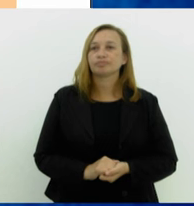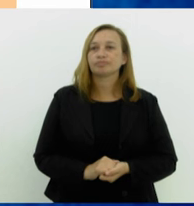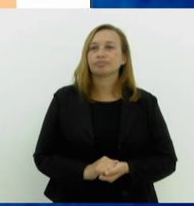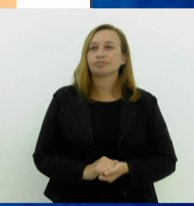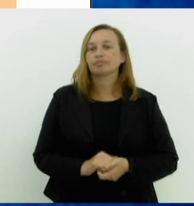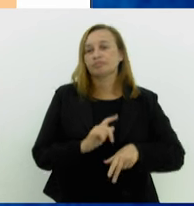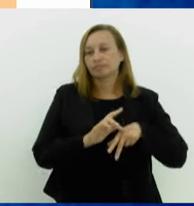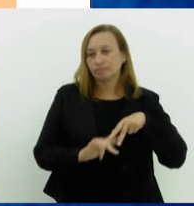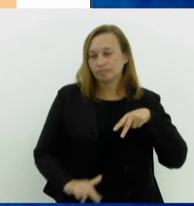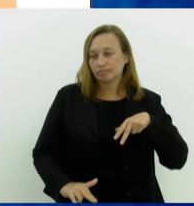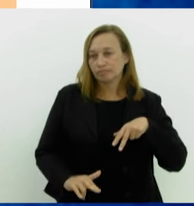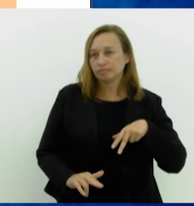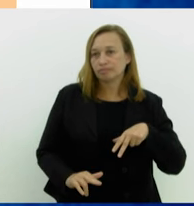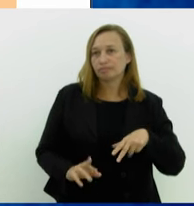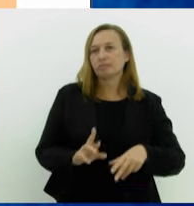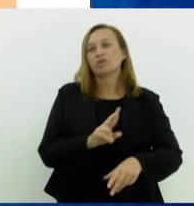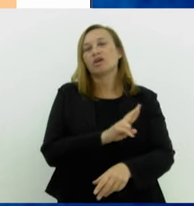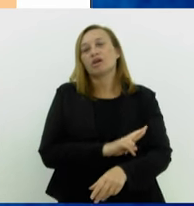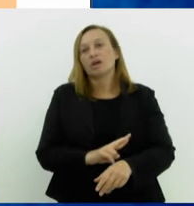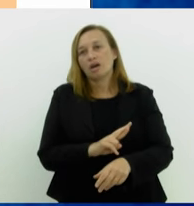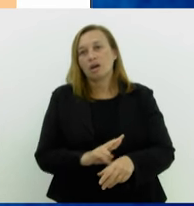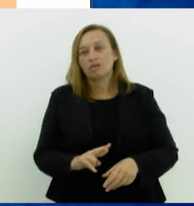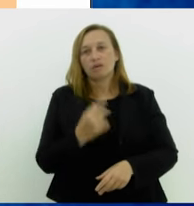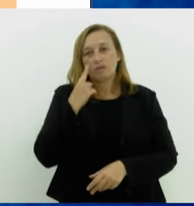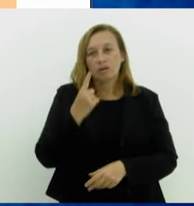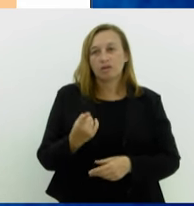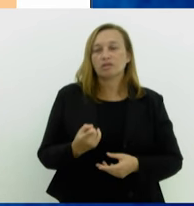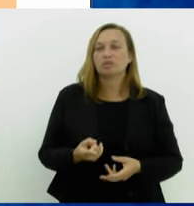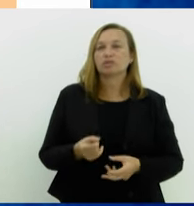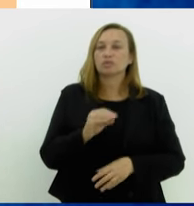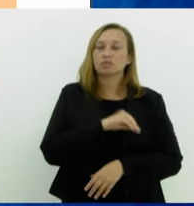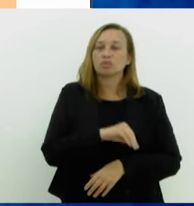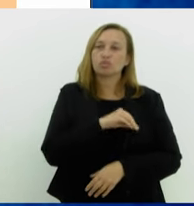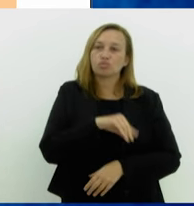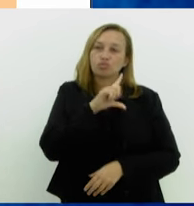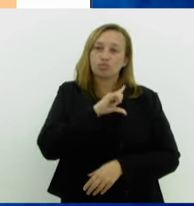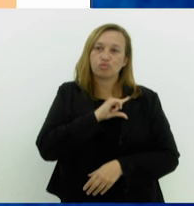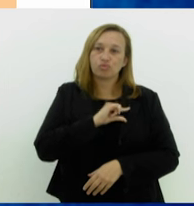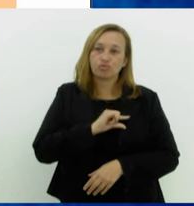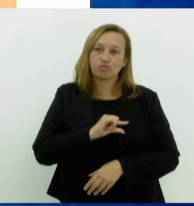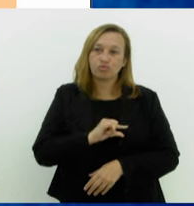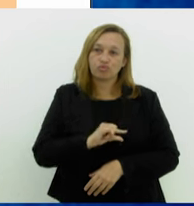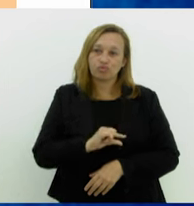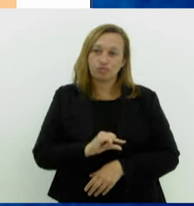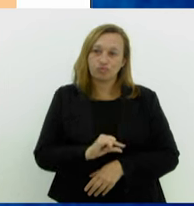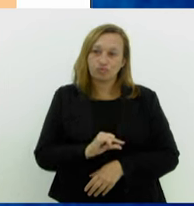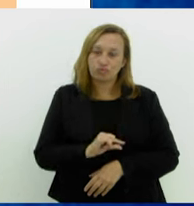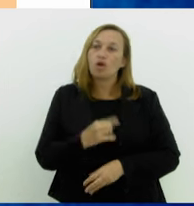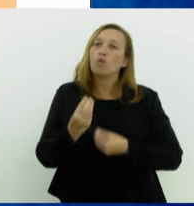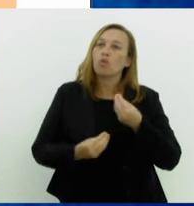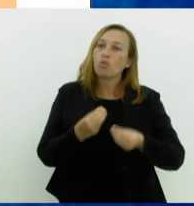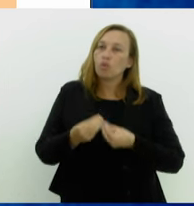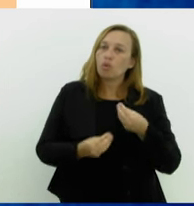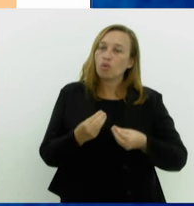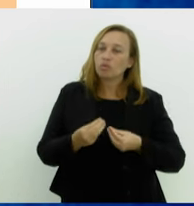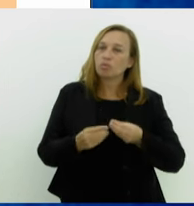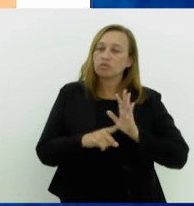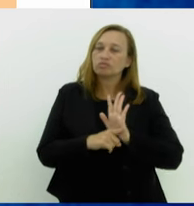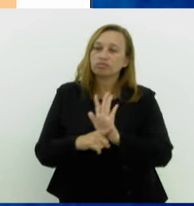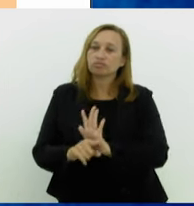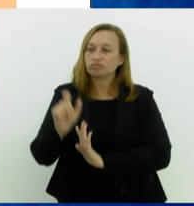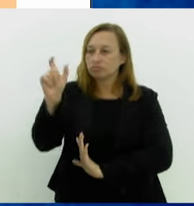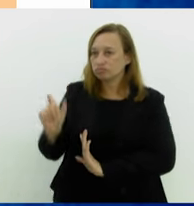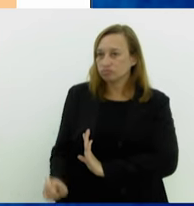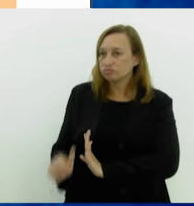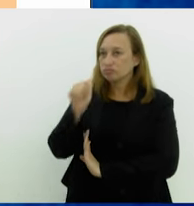gênero de raça a gente vai percebendo Quanto que o salário vai caindo o tempo dedicado ao negócio vai caindo como que a gente atende essa mulher como